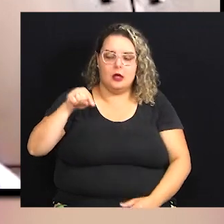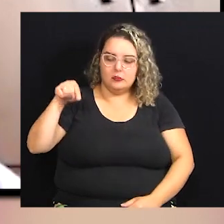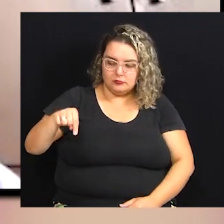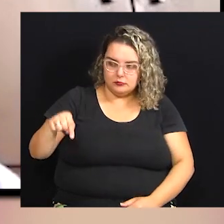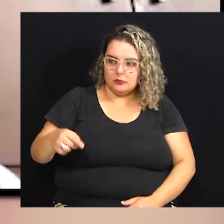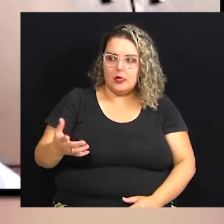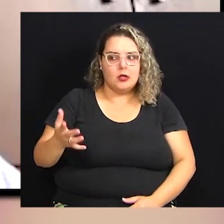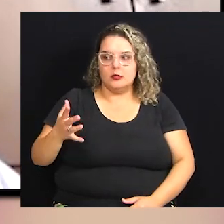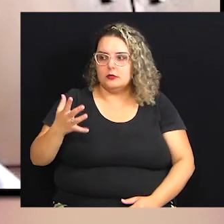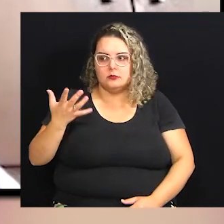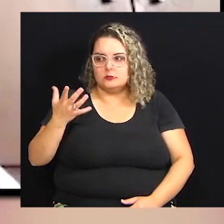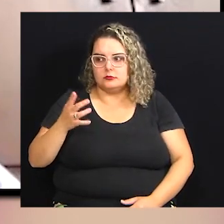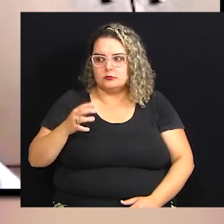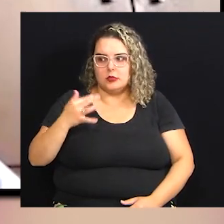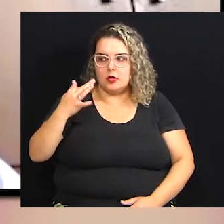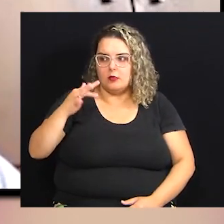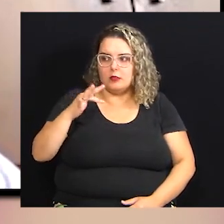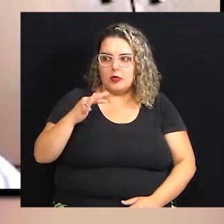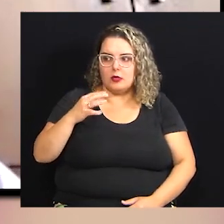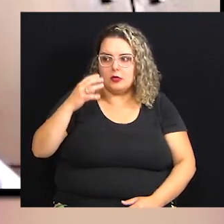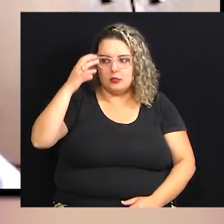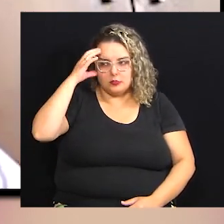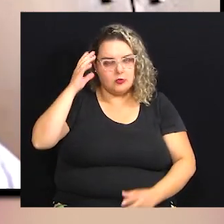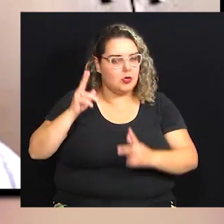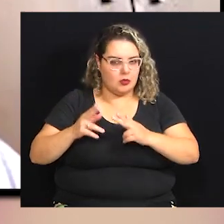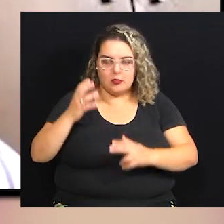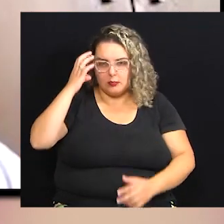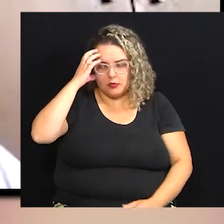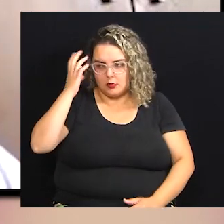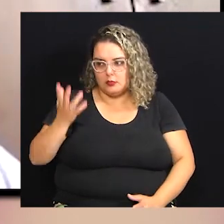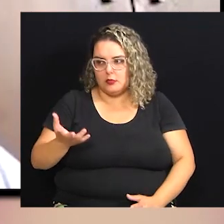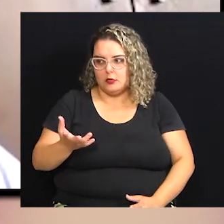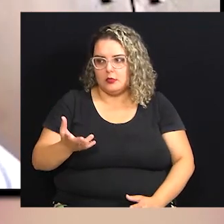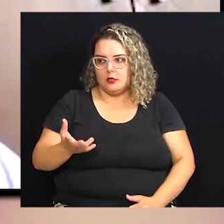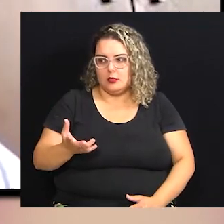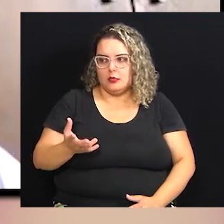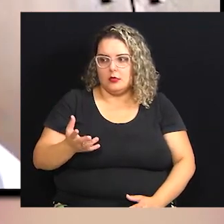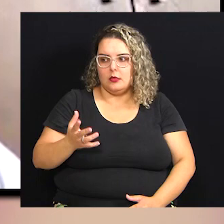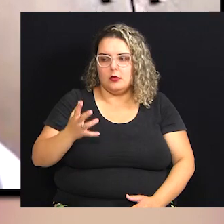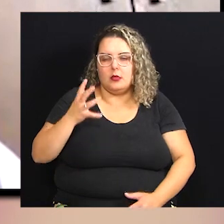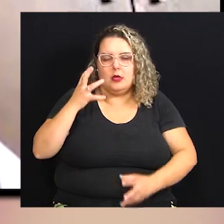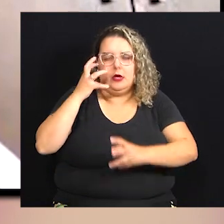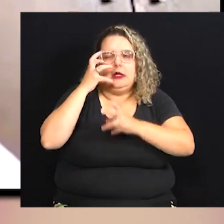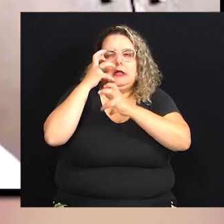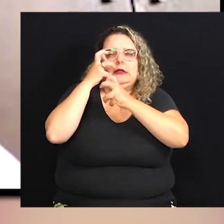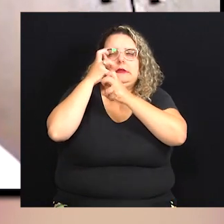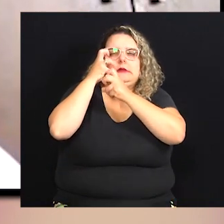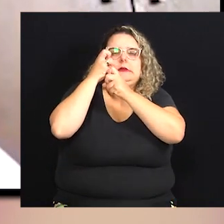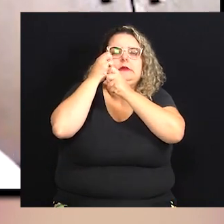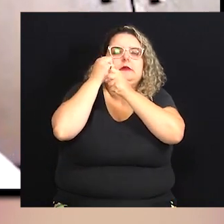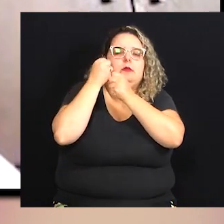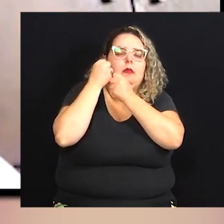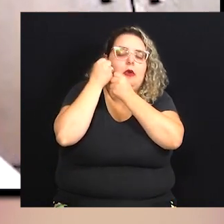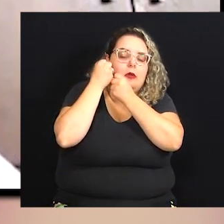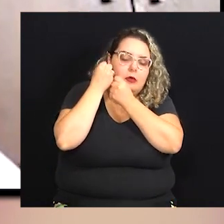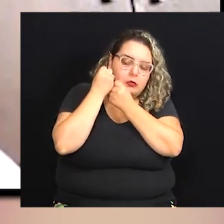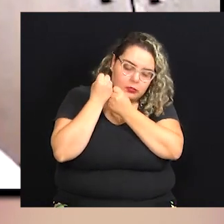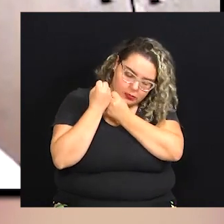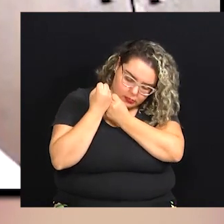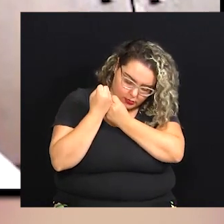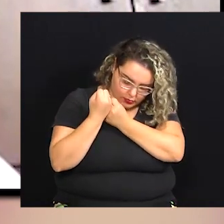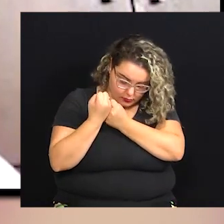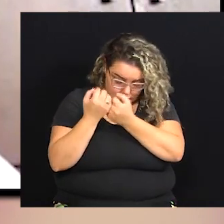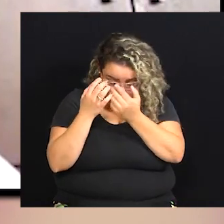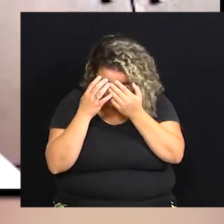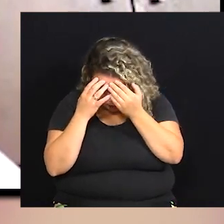isso é uma enxaqueca. Ah, não, é uma dor daqui nesse mesmo lugar, por exemplo. Mas é uma dor em aperto, que eu sinto sensação de peso